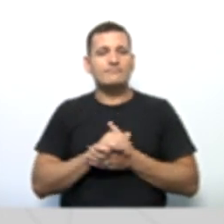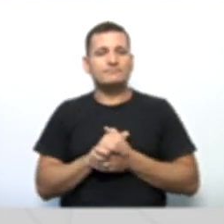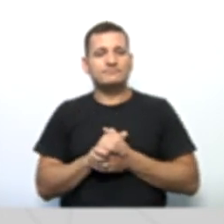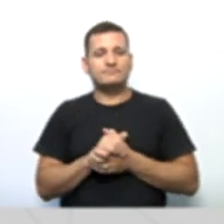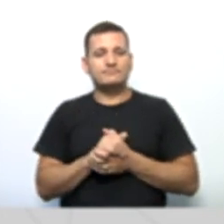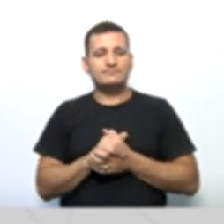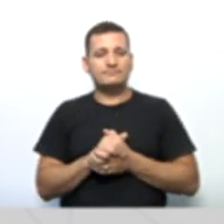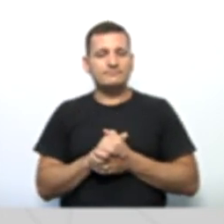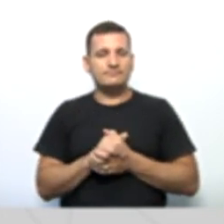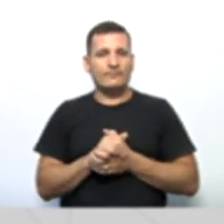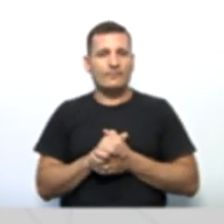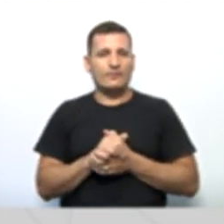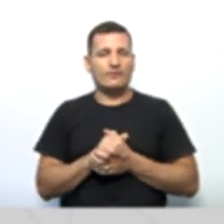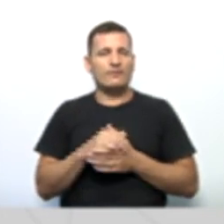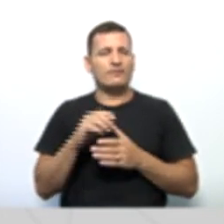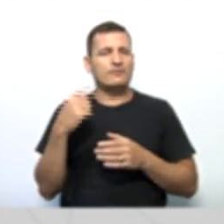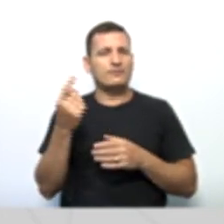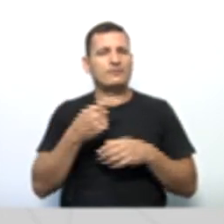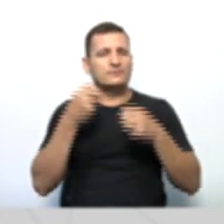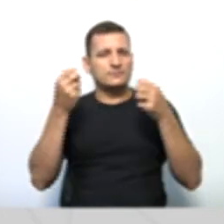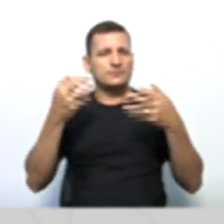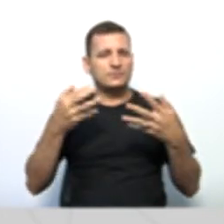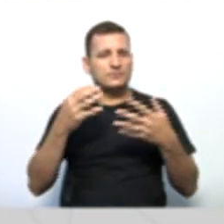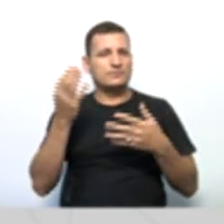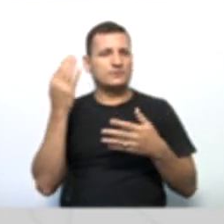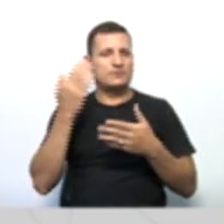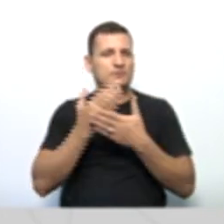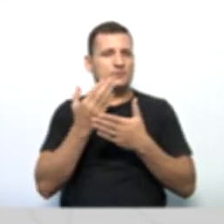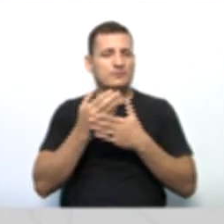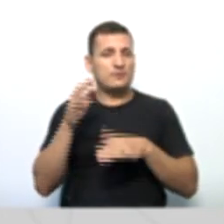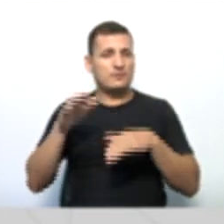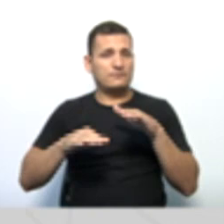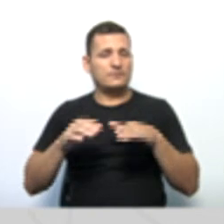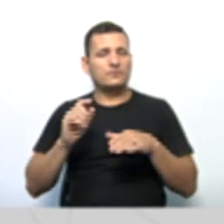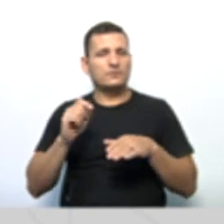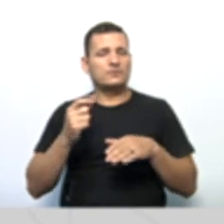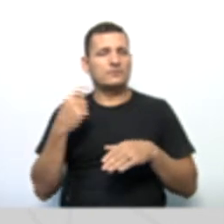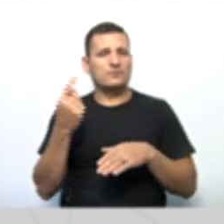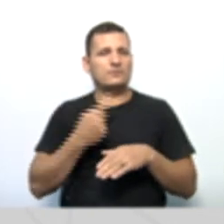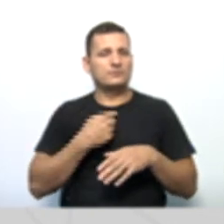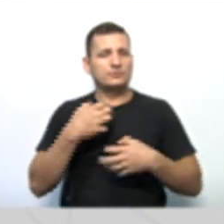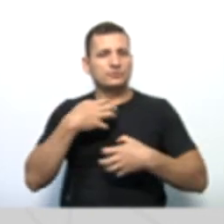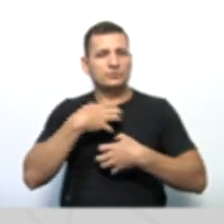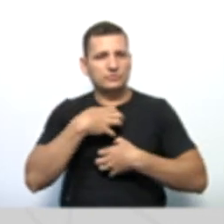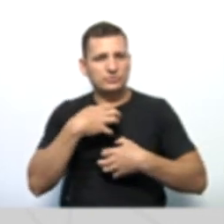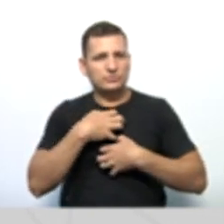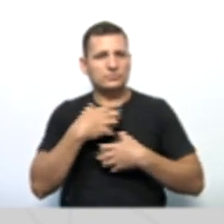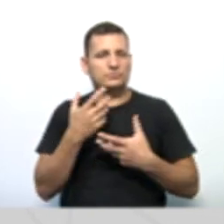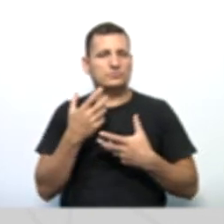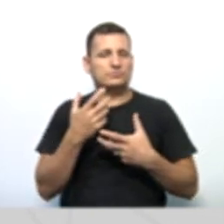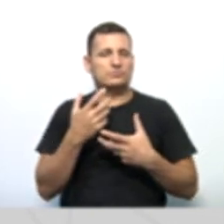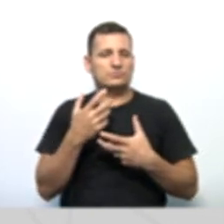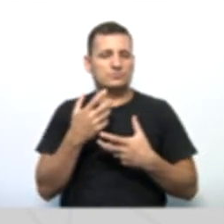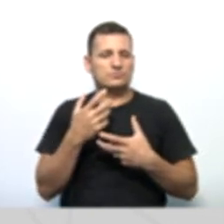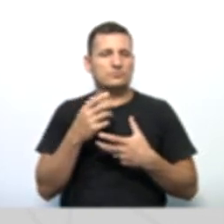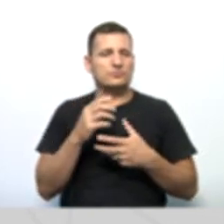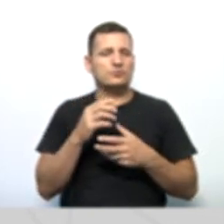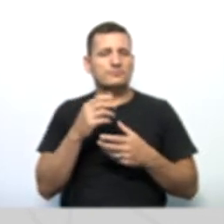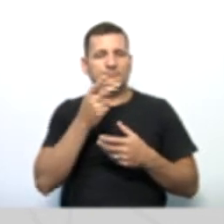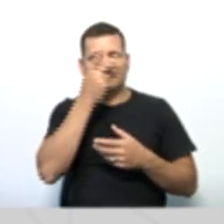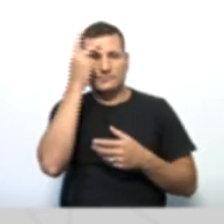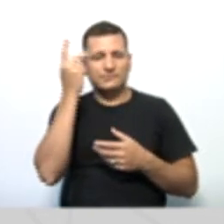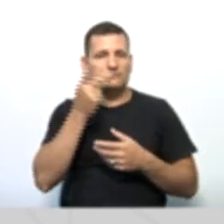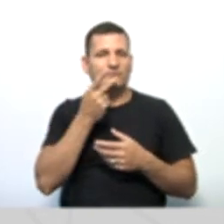aula, lembra? Que nós falamos que às vezes nós podemos ser tomados pelos nossos instintos. Quem nunca usou aquela desculpa? Nossa,